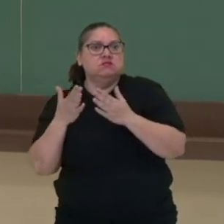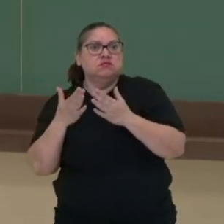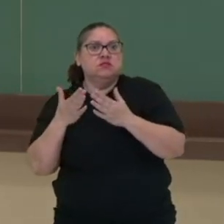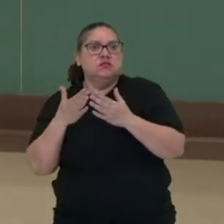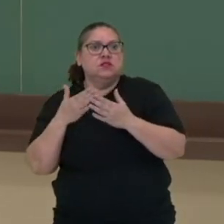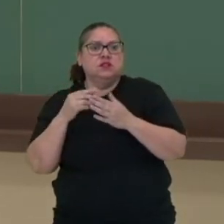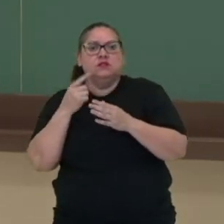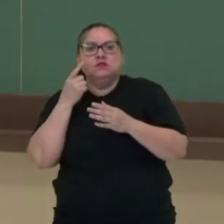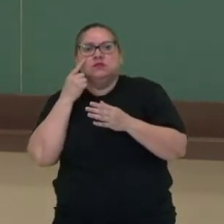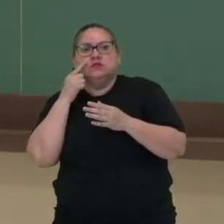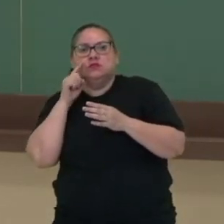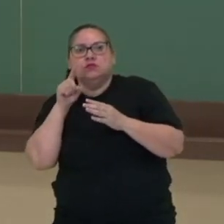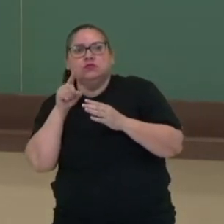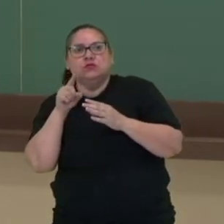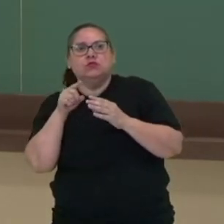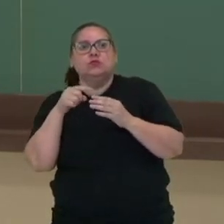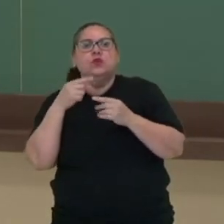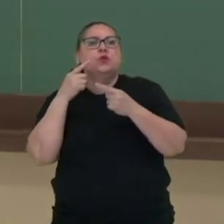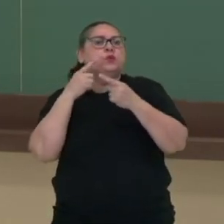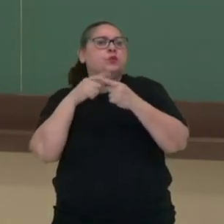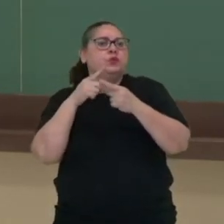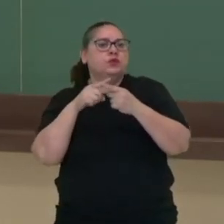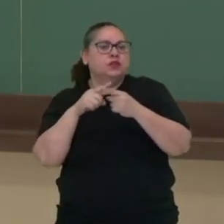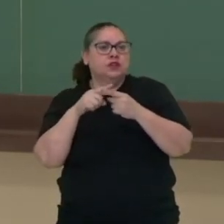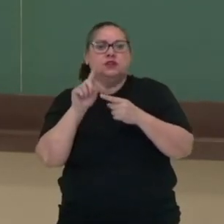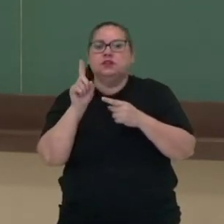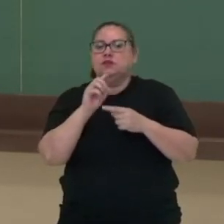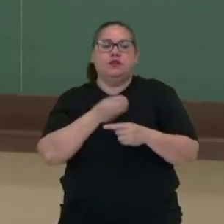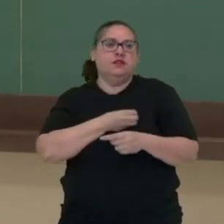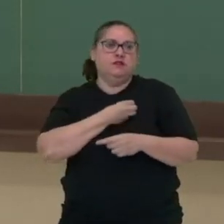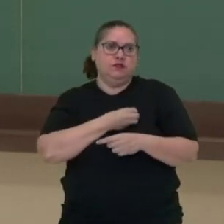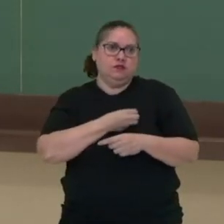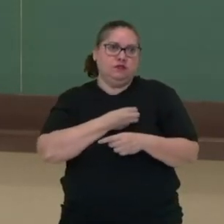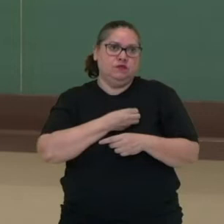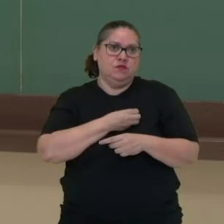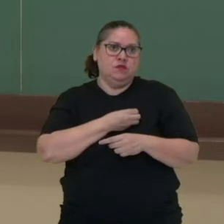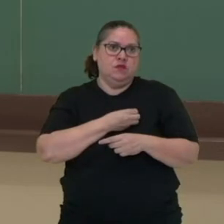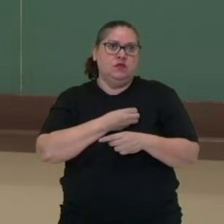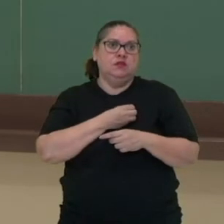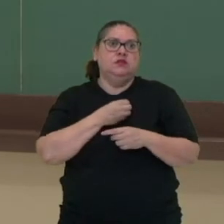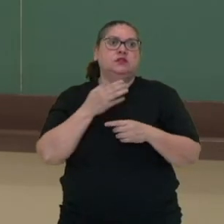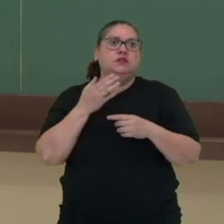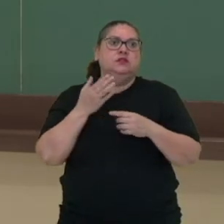conseguem identificar o motivo porque ele não está sendo considerado um ser vivo?